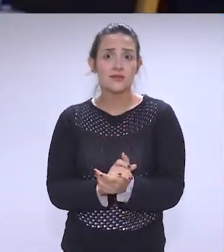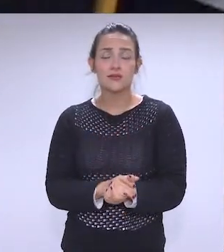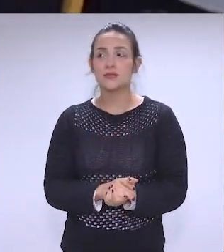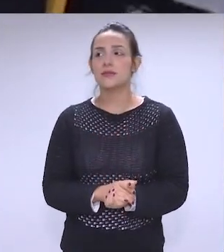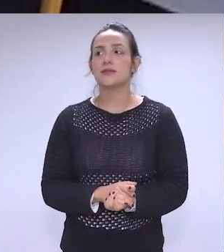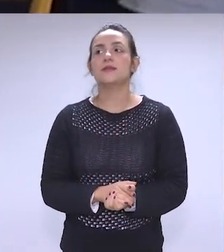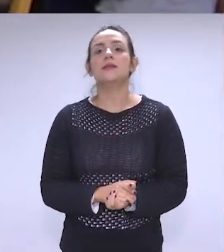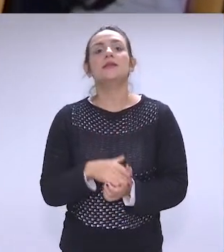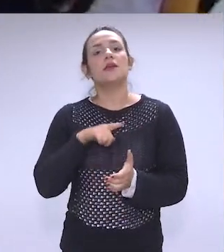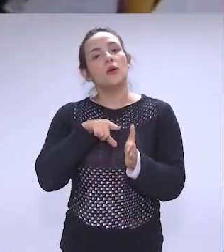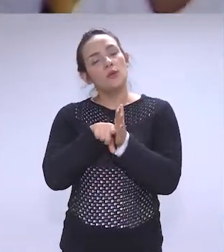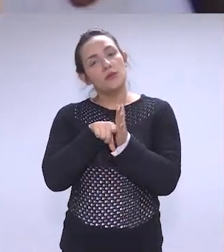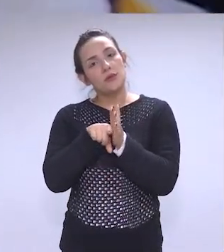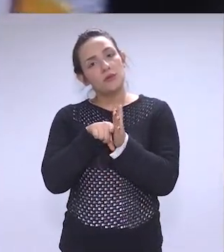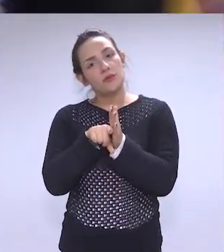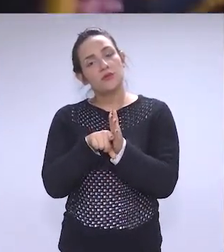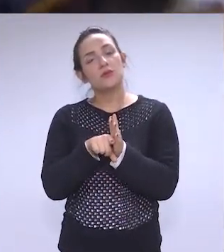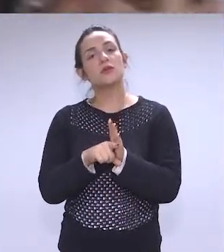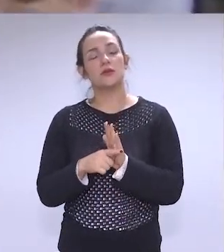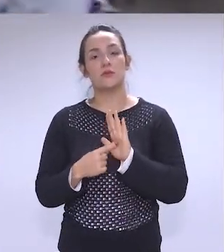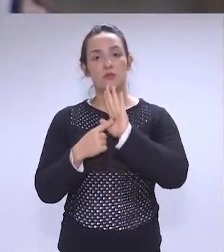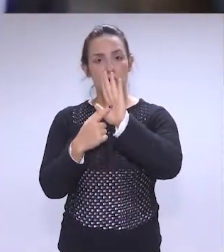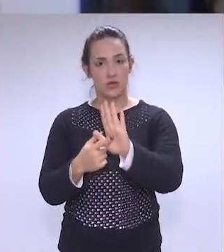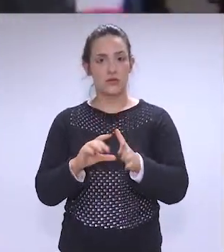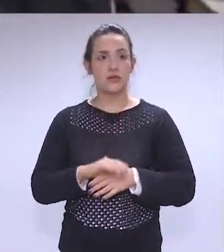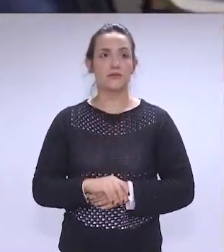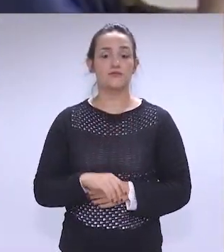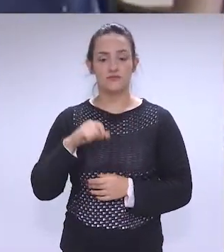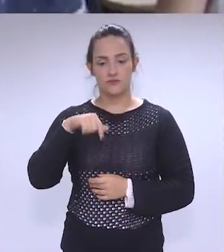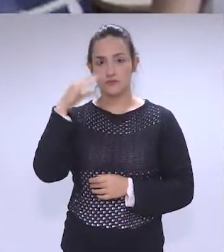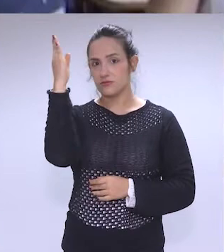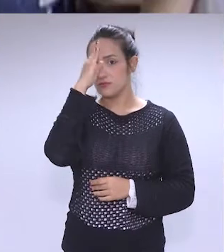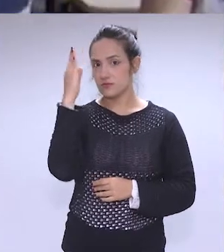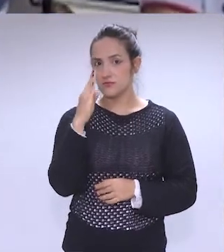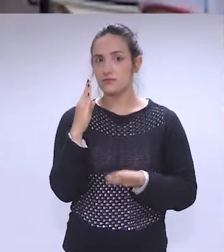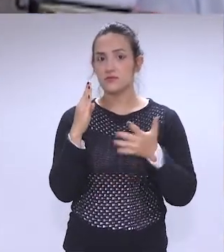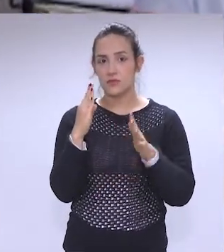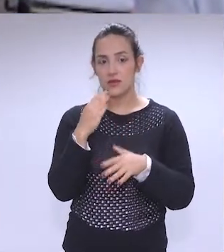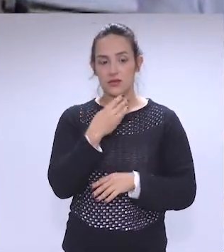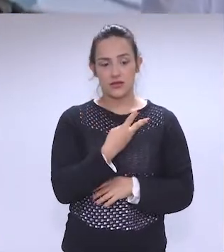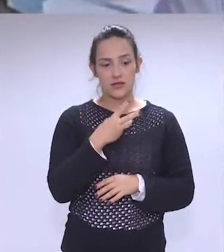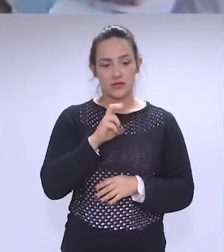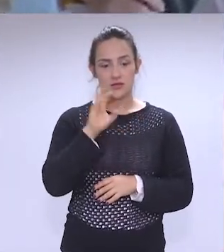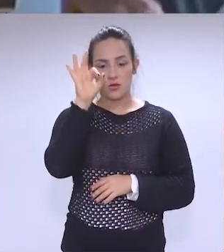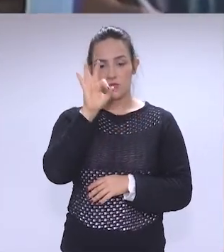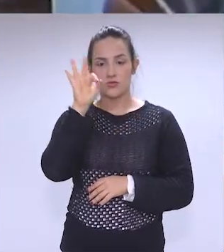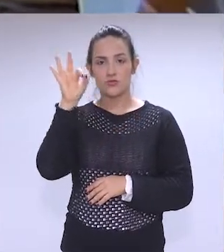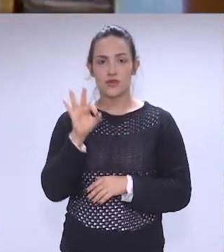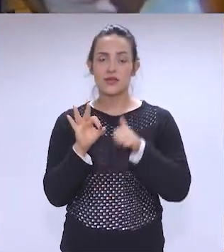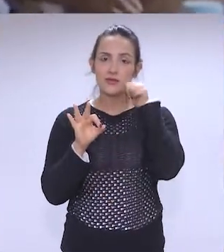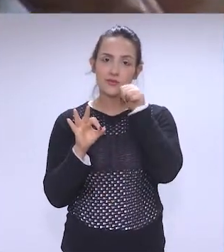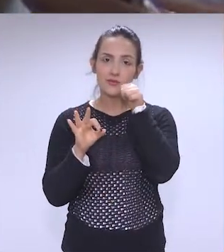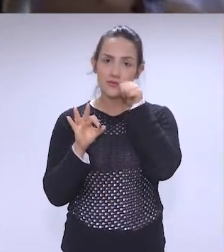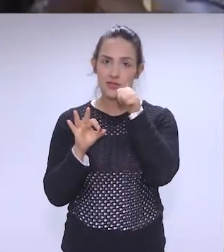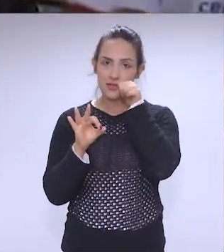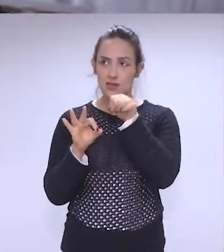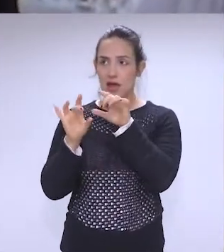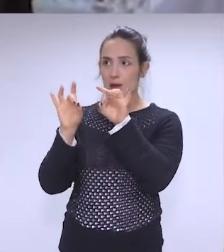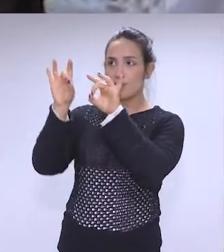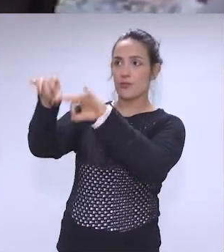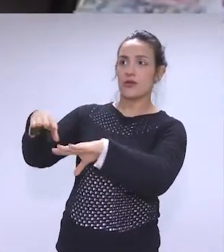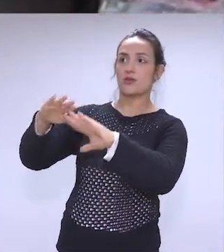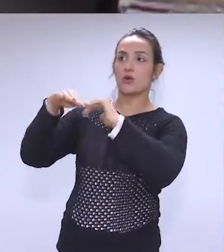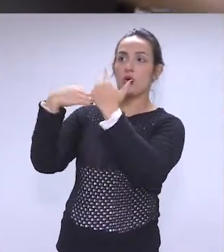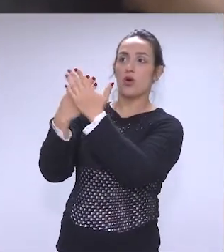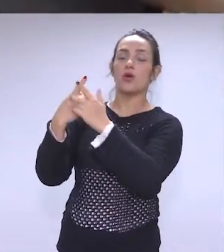A Pesquisa Nacional por Amostra de Domicílios mostra que, no Brasil, 35% das meninas abandonam a